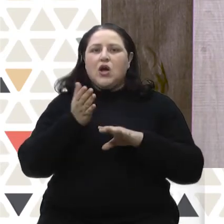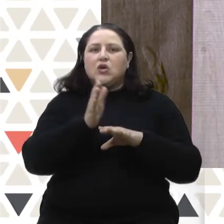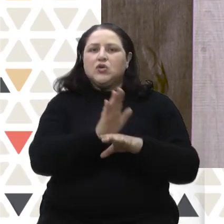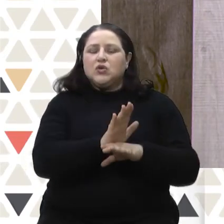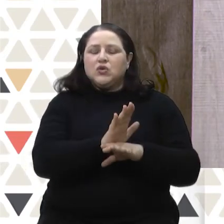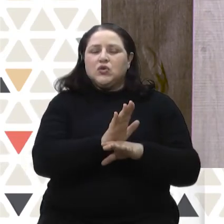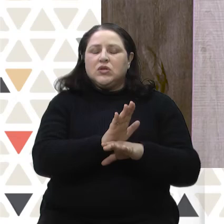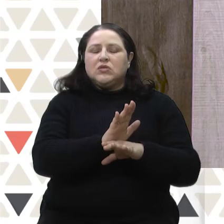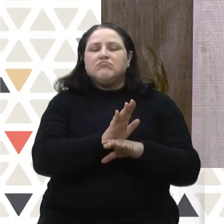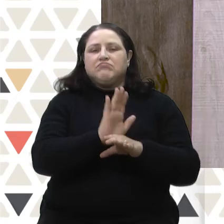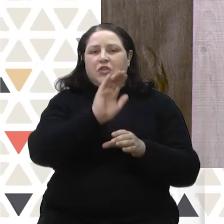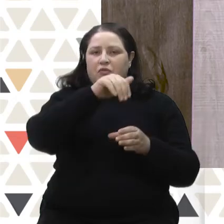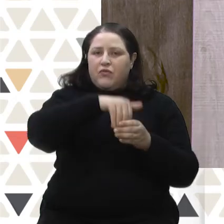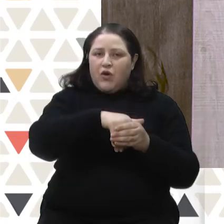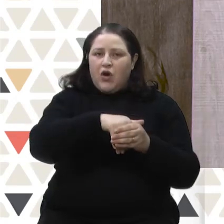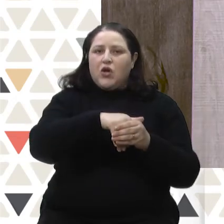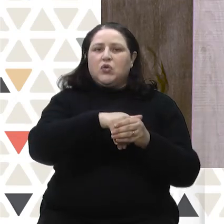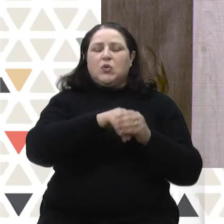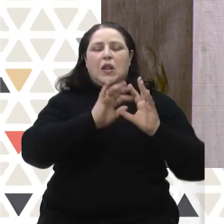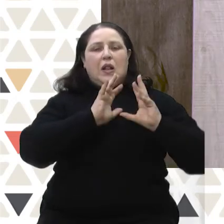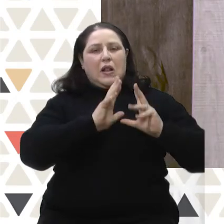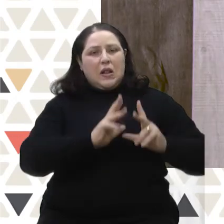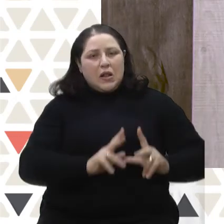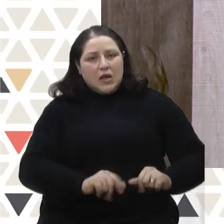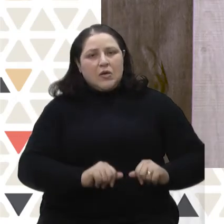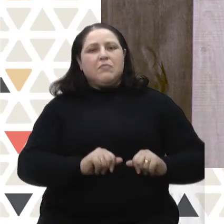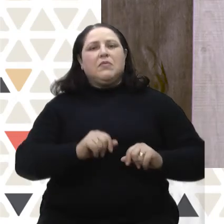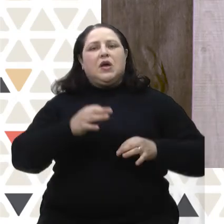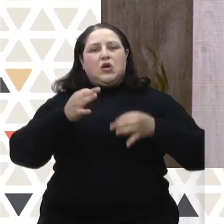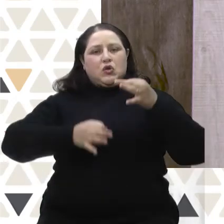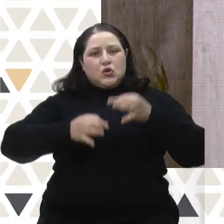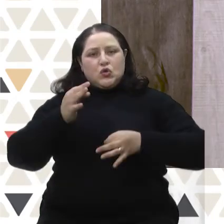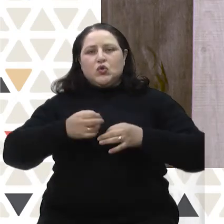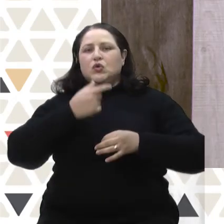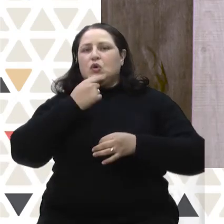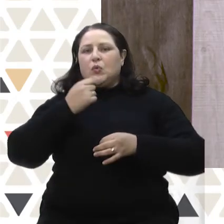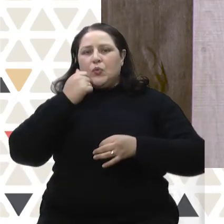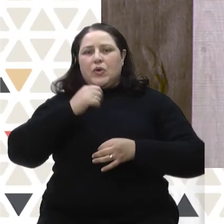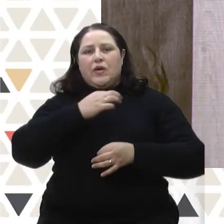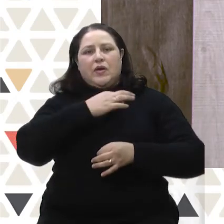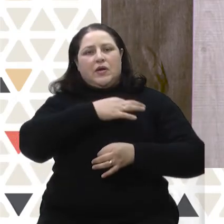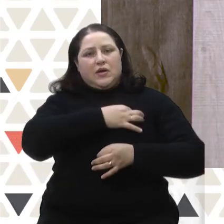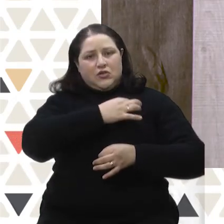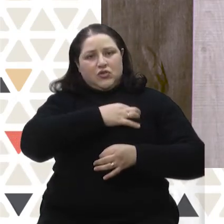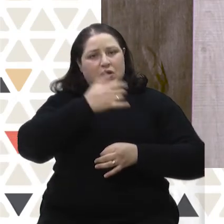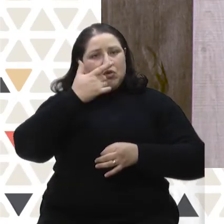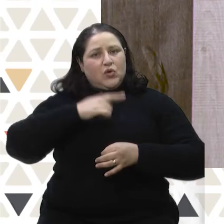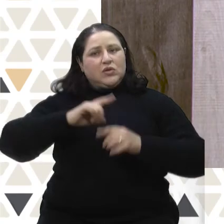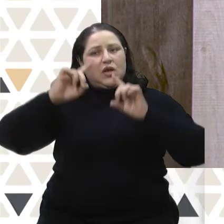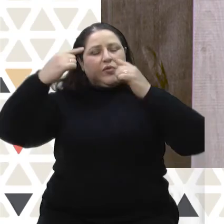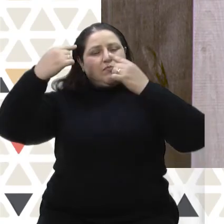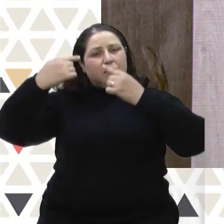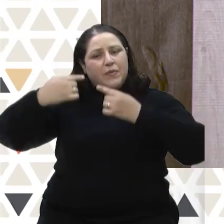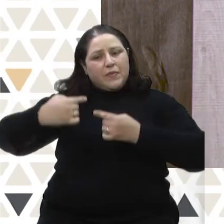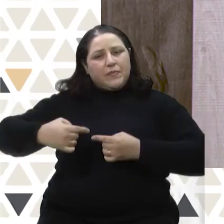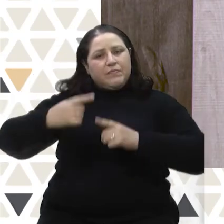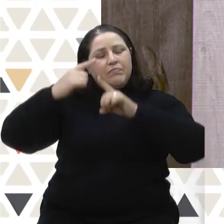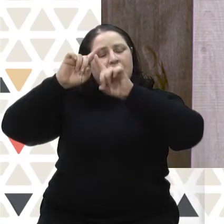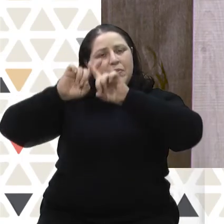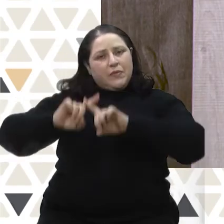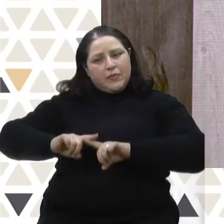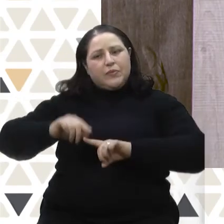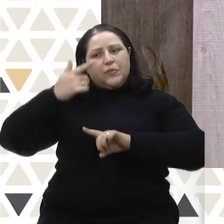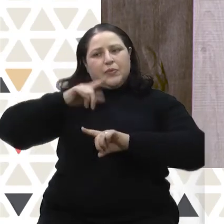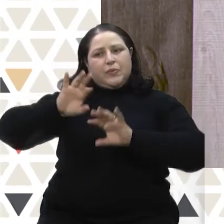que asseguram uma disputa justa entre todos os candidatos e candidatas. No próximo vídeo, vamos entender mais sobre